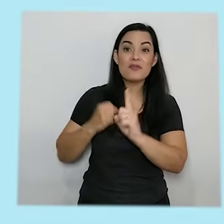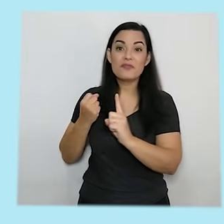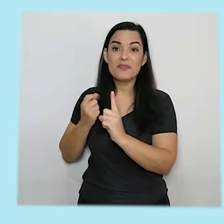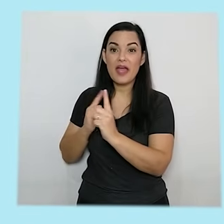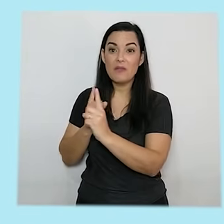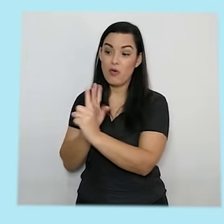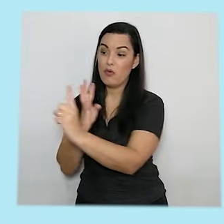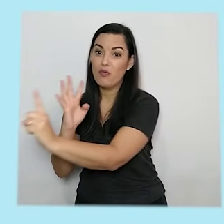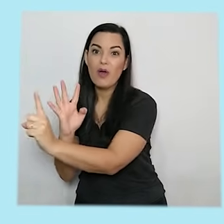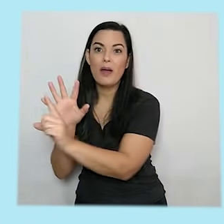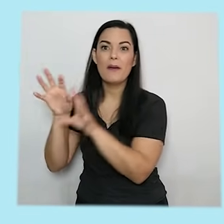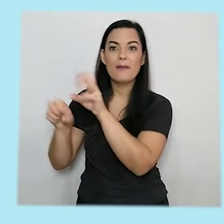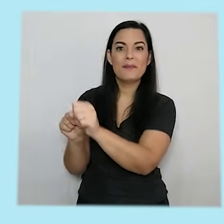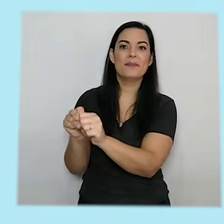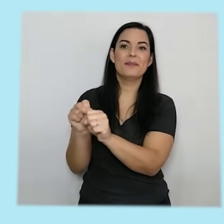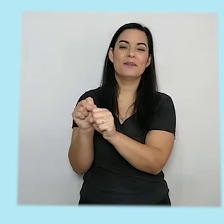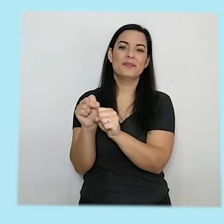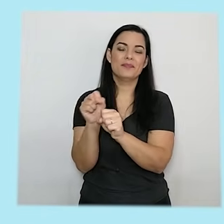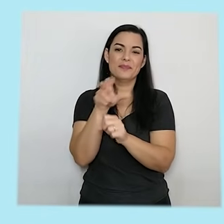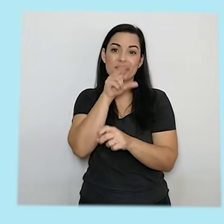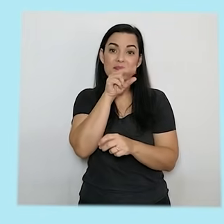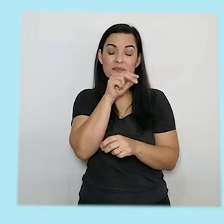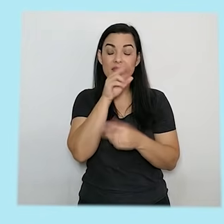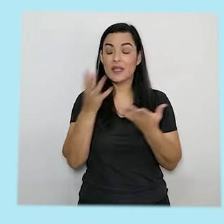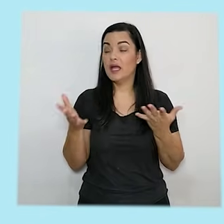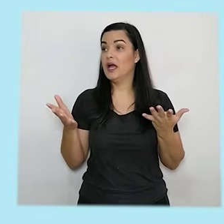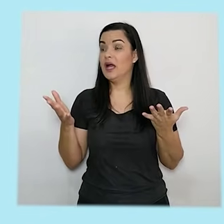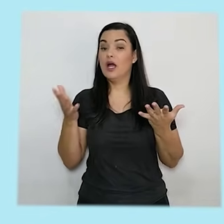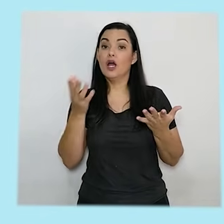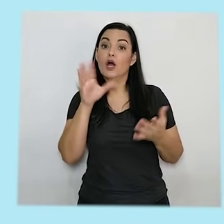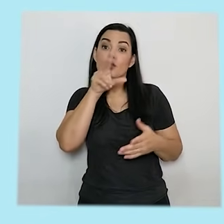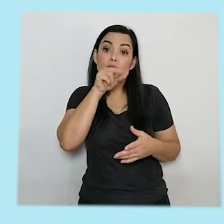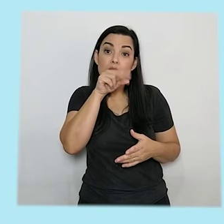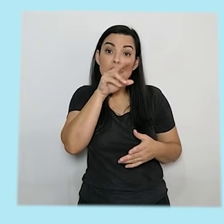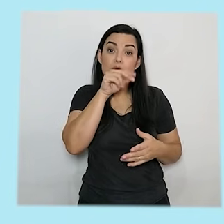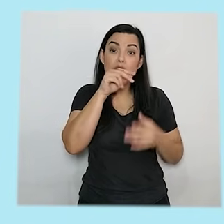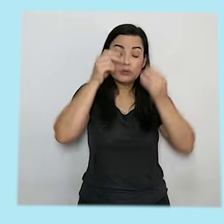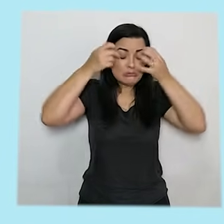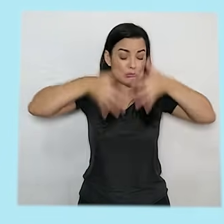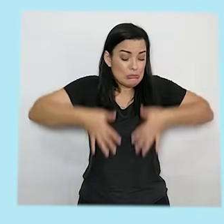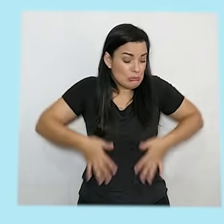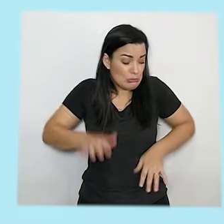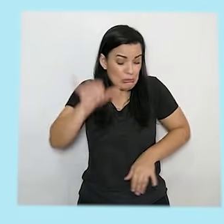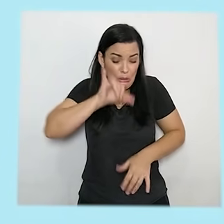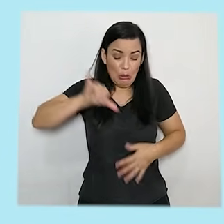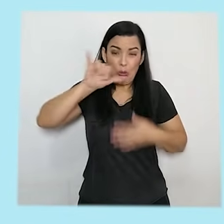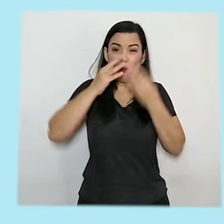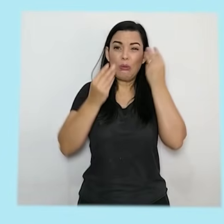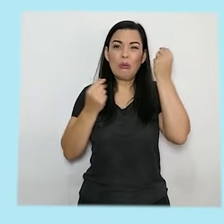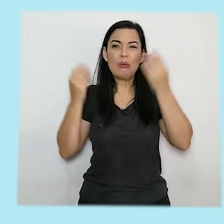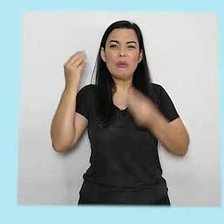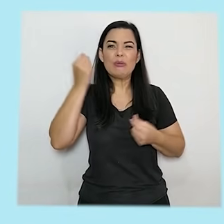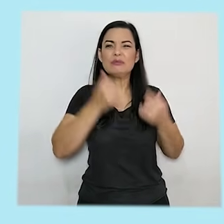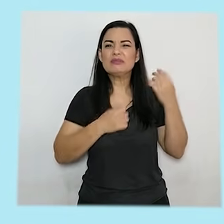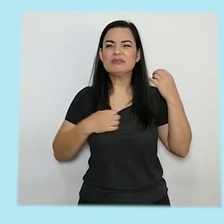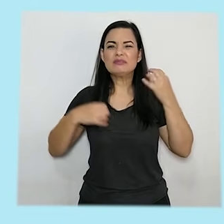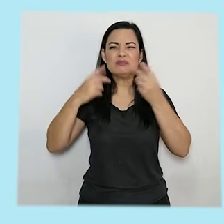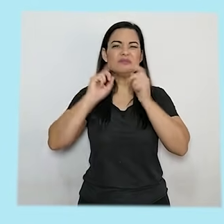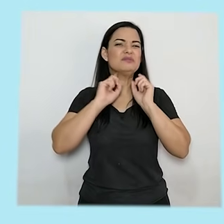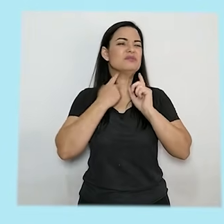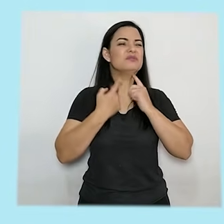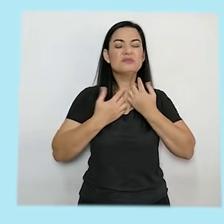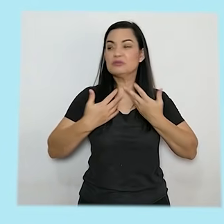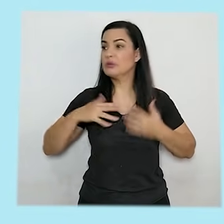pela farinha, molhado de leite e engordurado de manteiga, esbarrando aqui